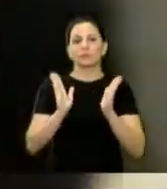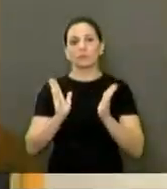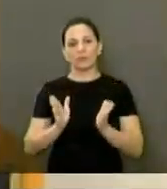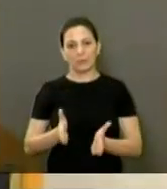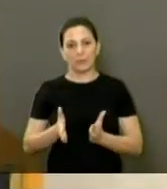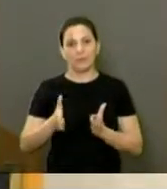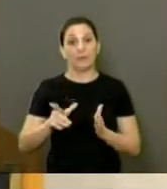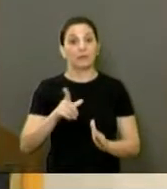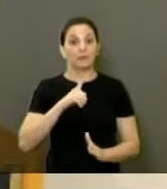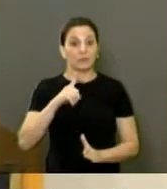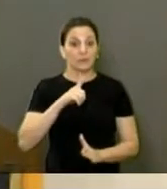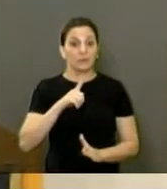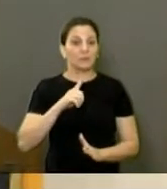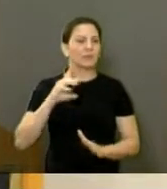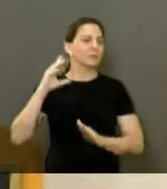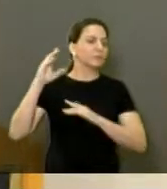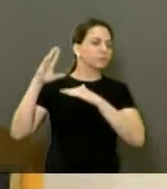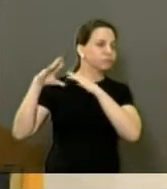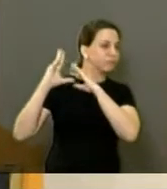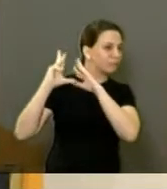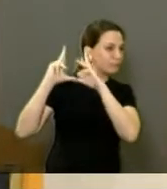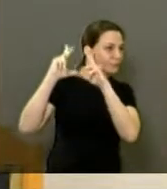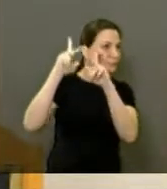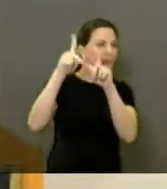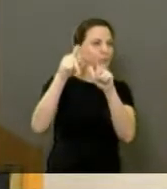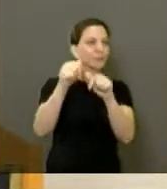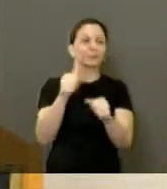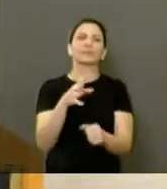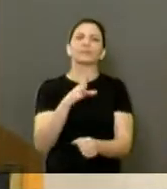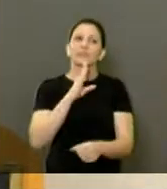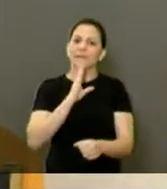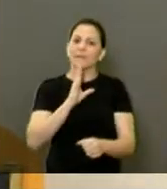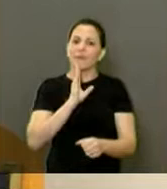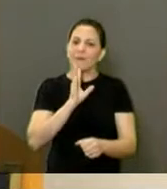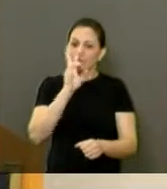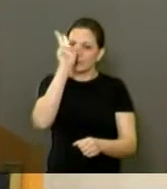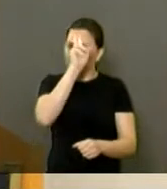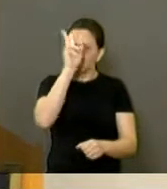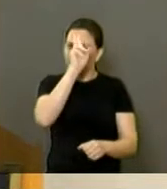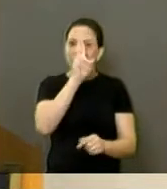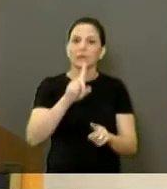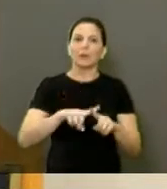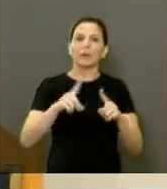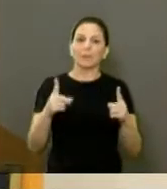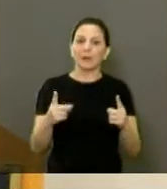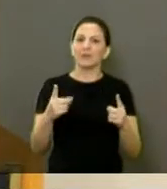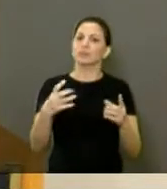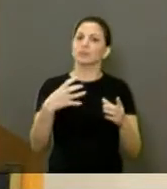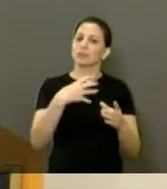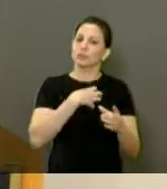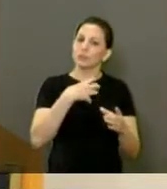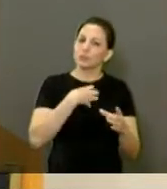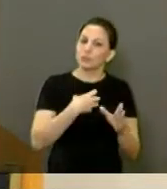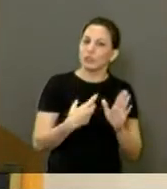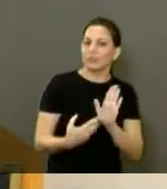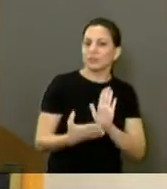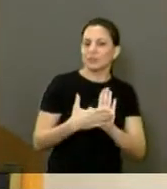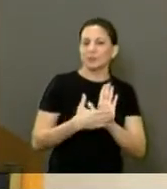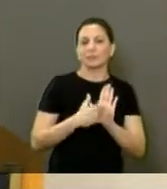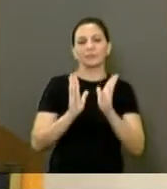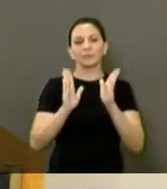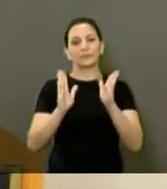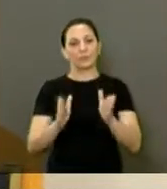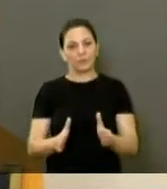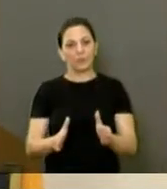que existe há muito tempo, nós todos sabemos disso, mas que no formato que está sendo apresentado